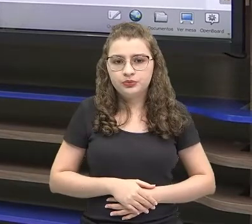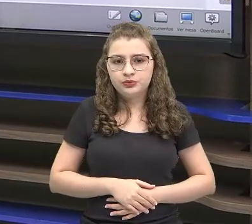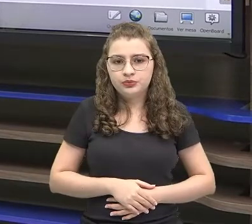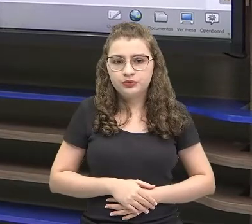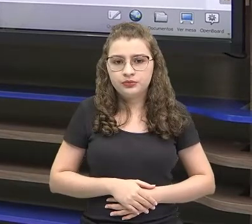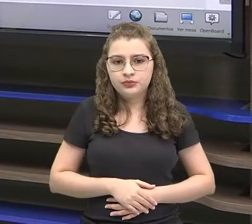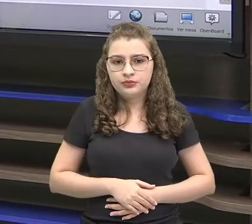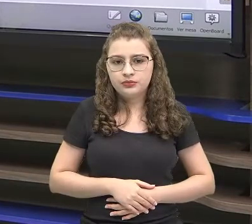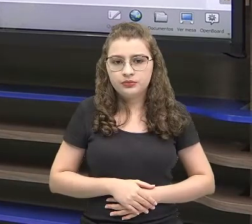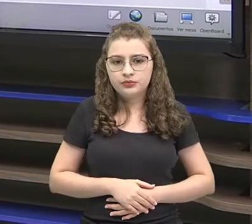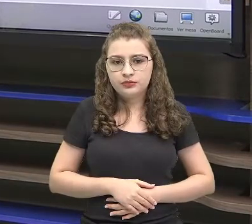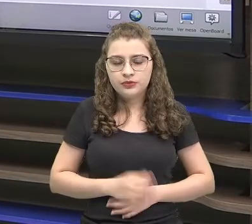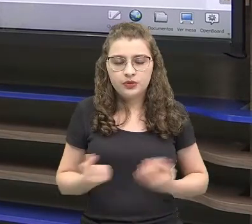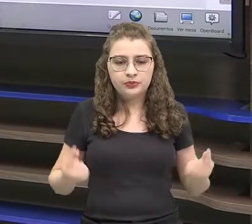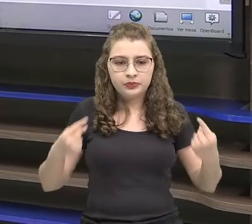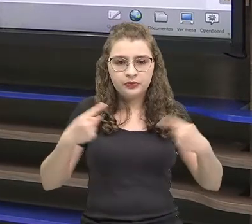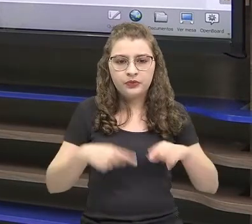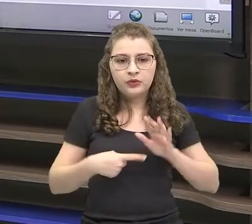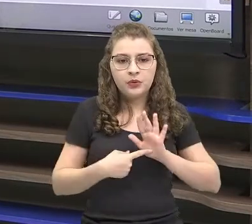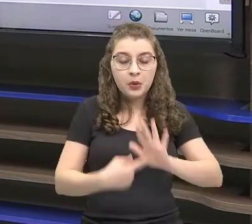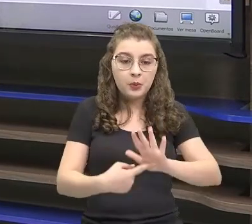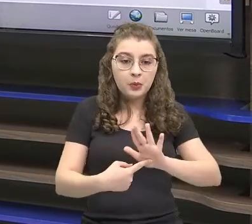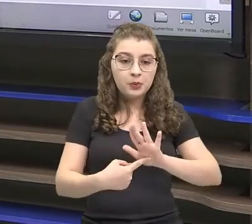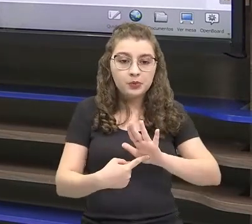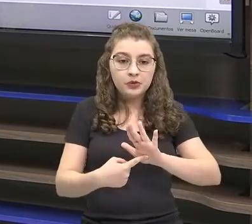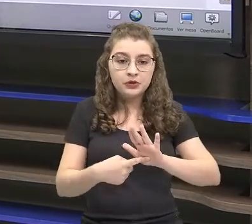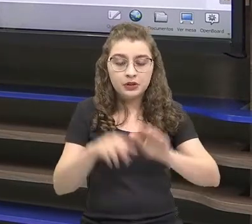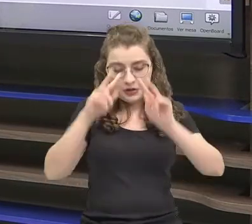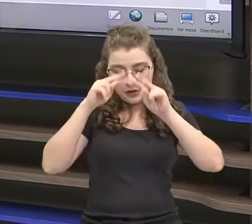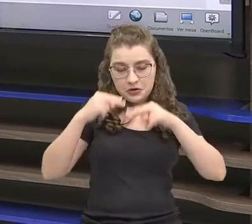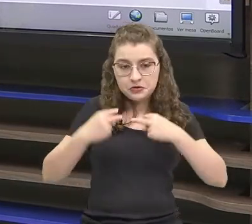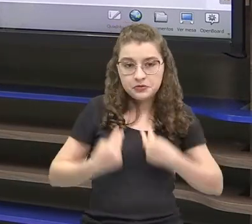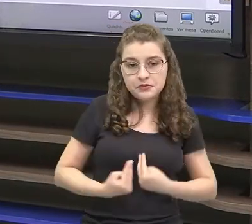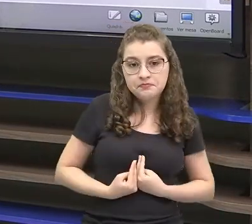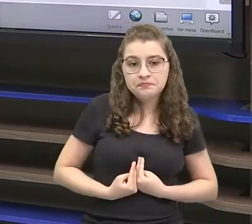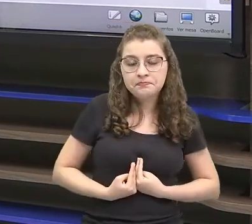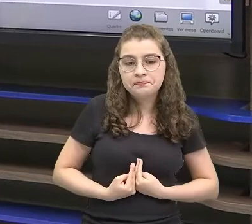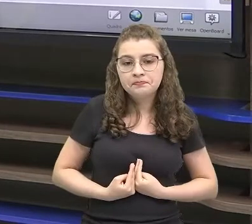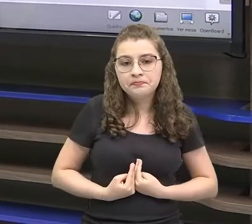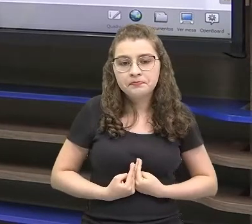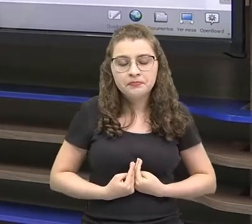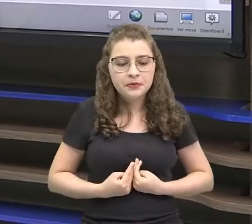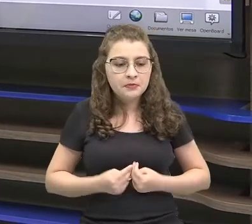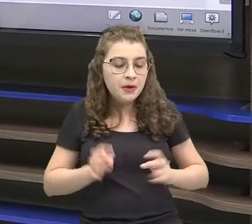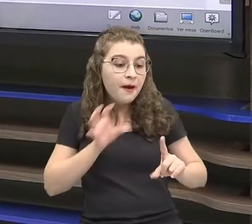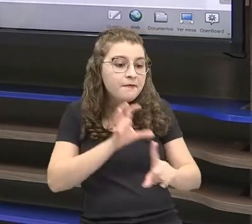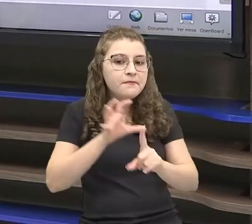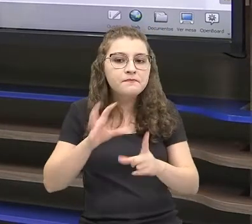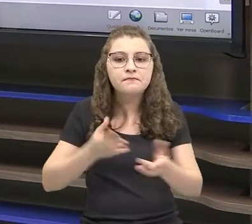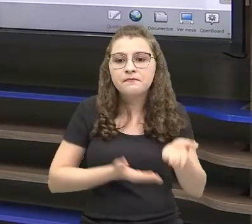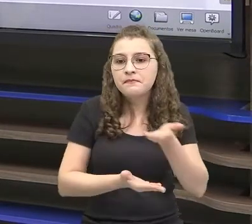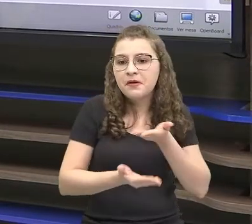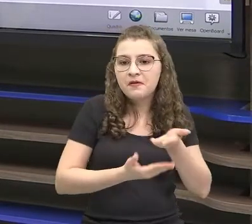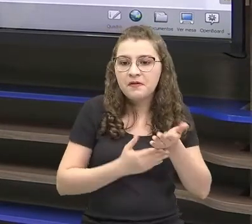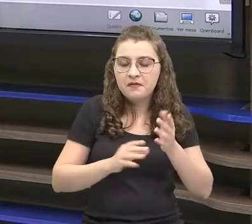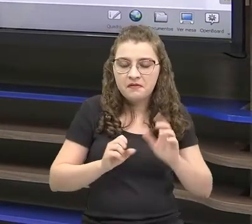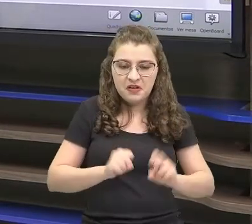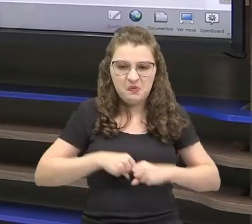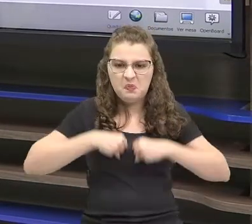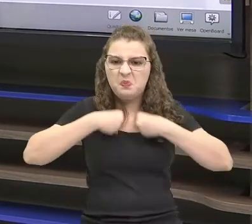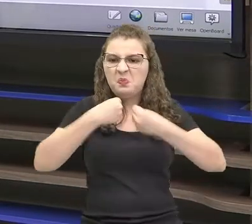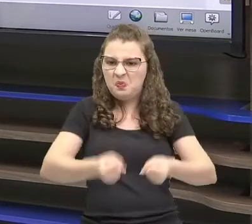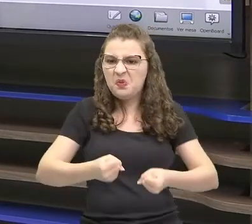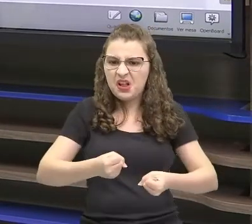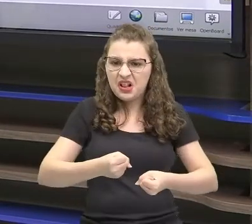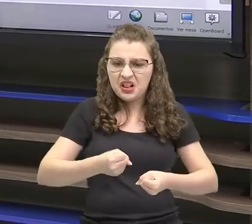indicar ali na guerra, na luta, indicado que o homem ele é fruto daquele meio, né, um ser bruto, um ser que